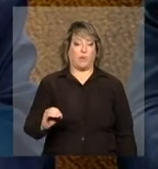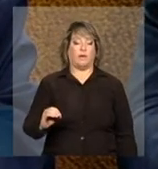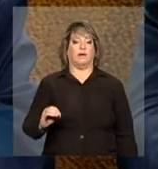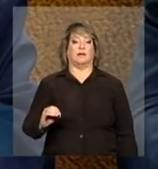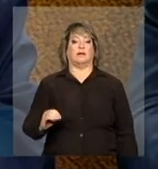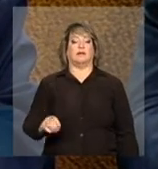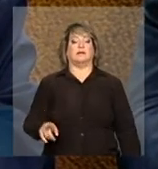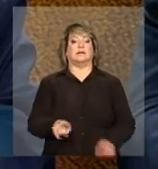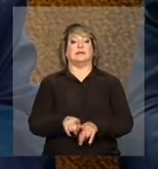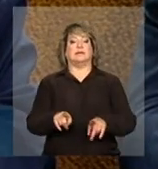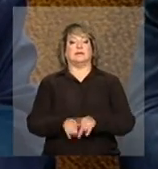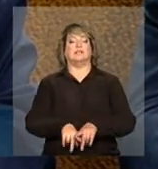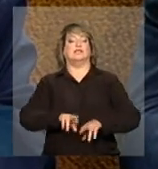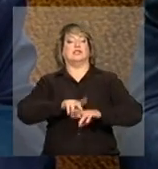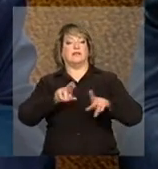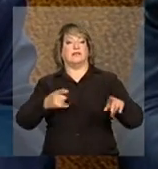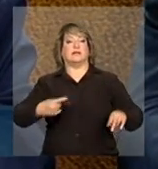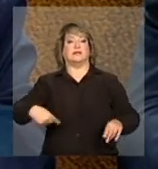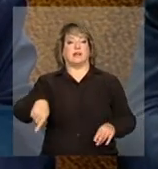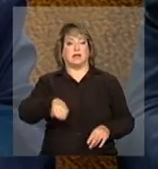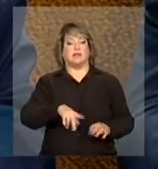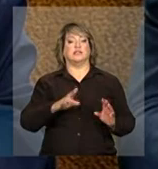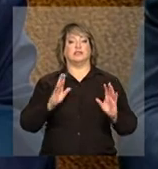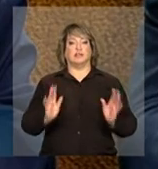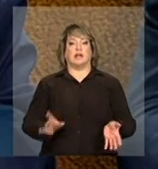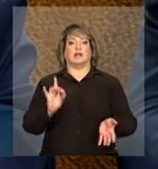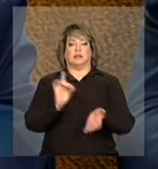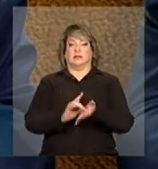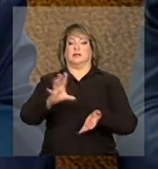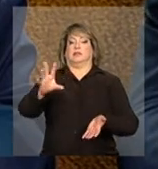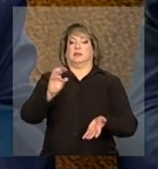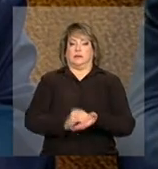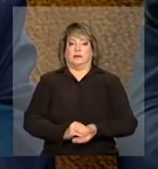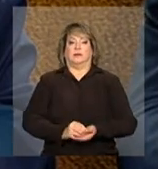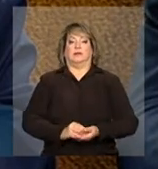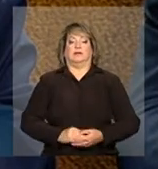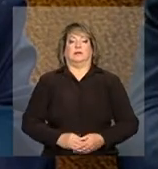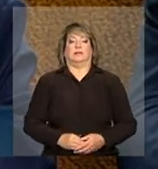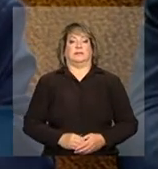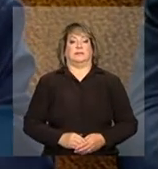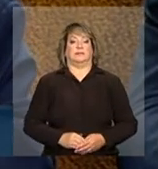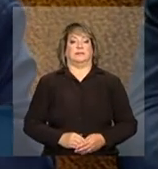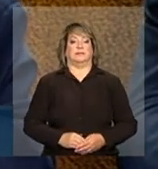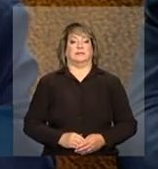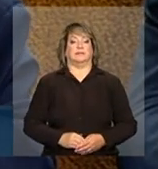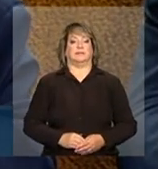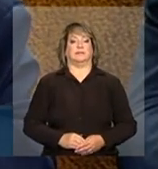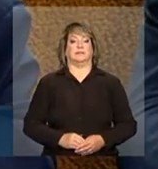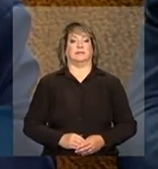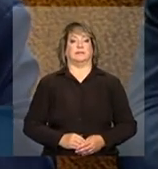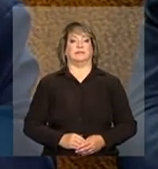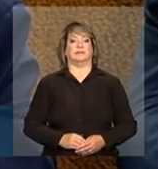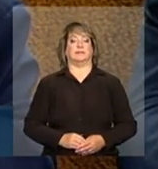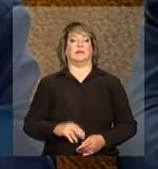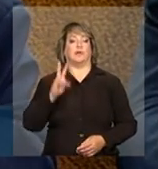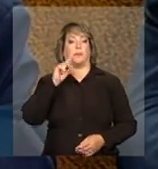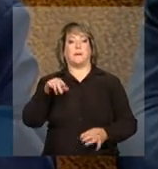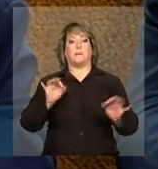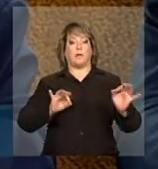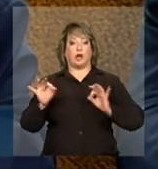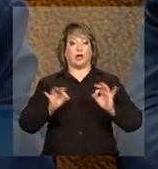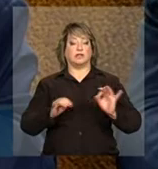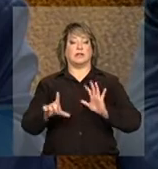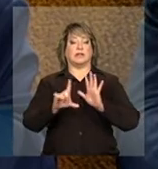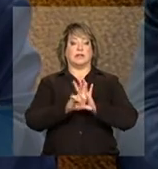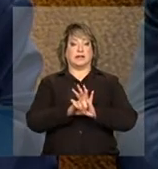delas que foram efetivamente incorporadas, né, no projeto de lei que